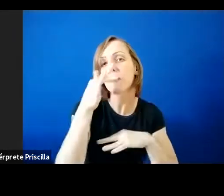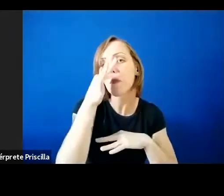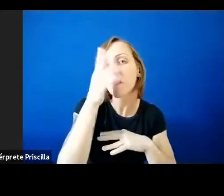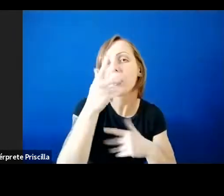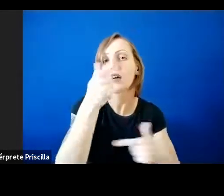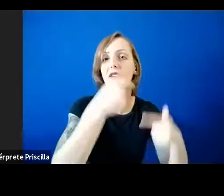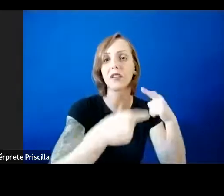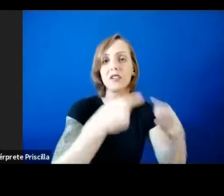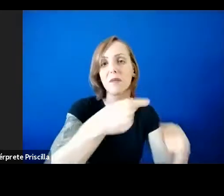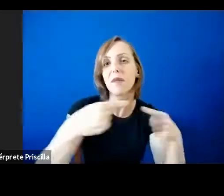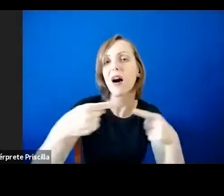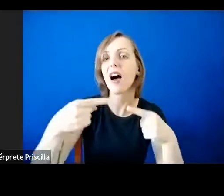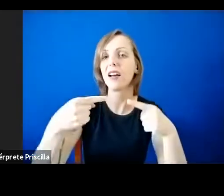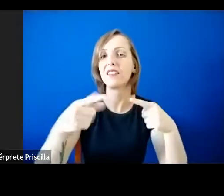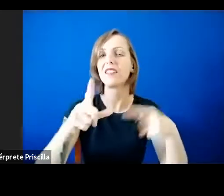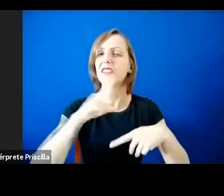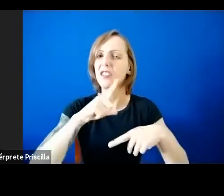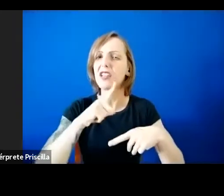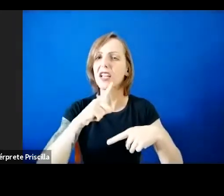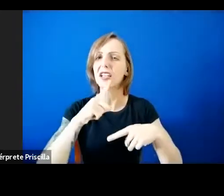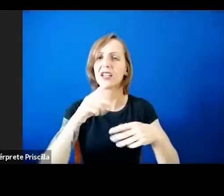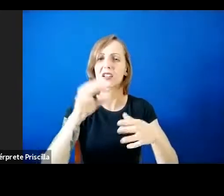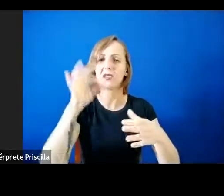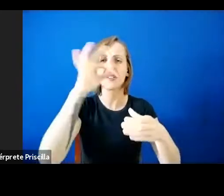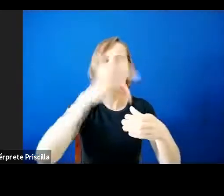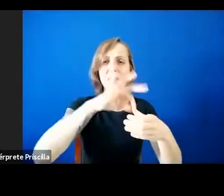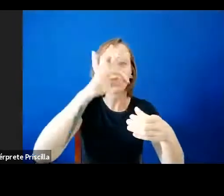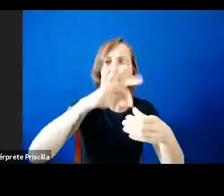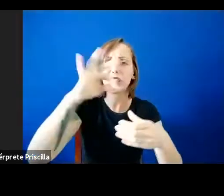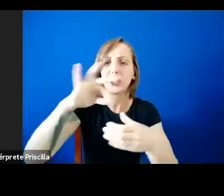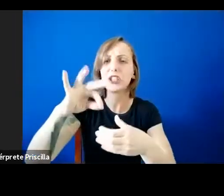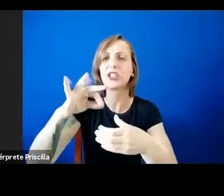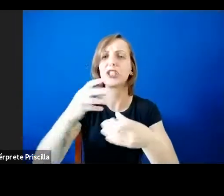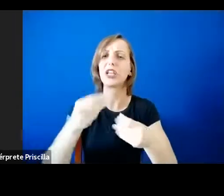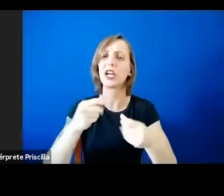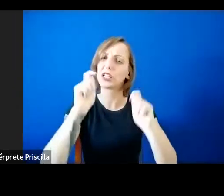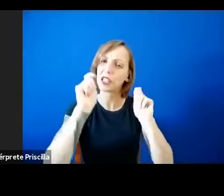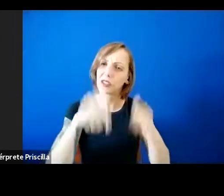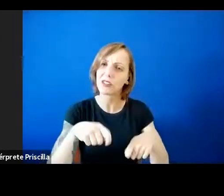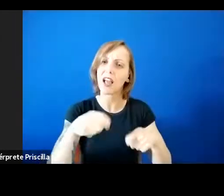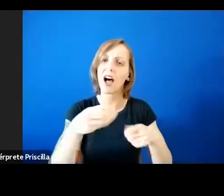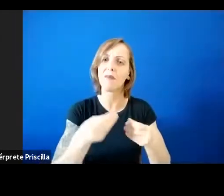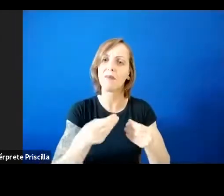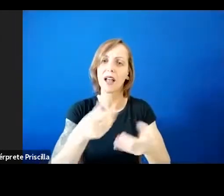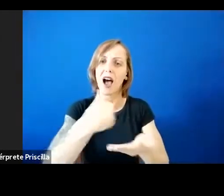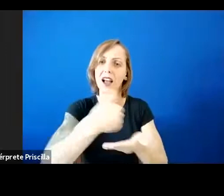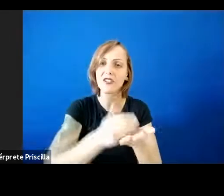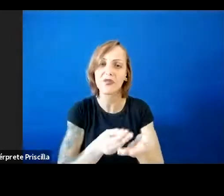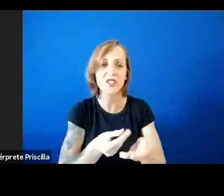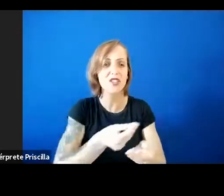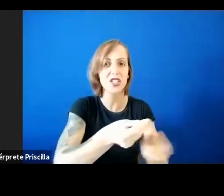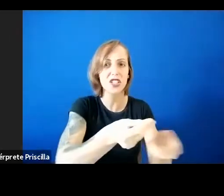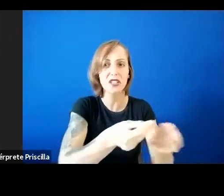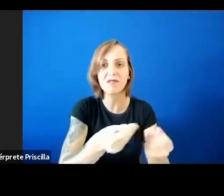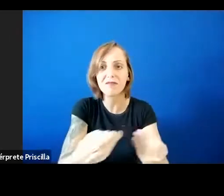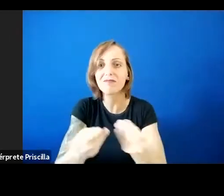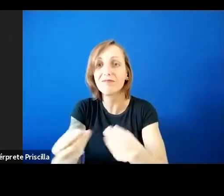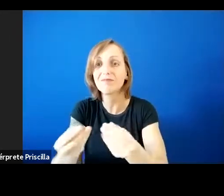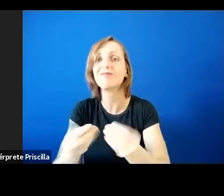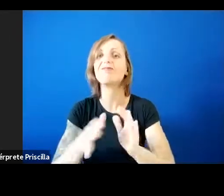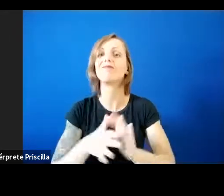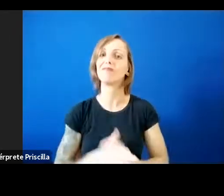raízes, mudas, algumas para compartilhar, para dividir com quem ali está, outras para